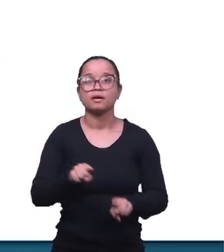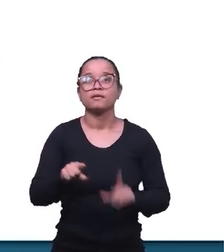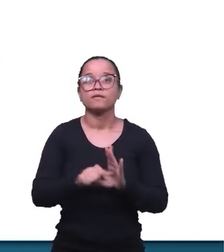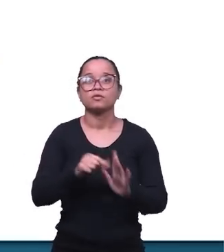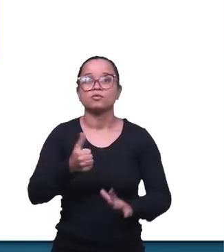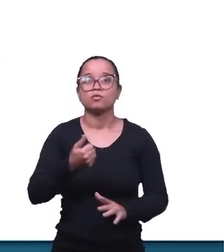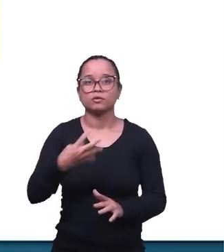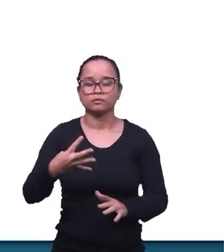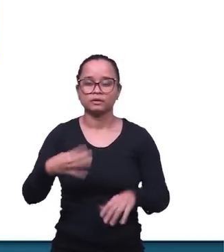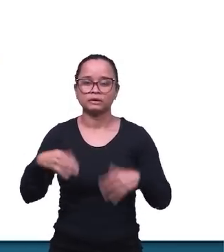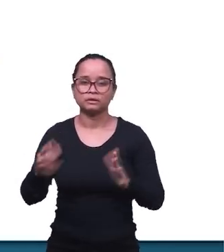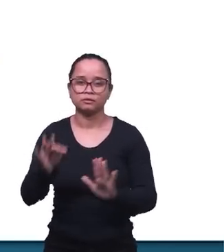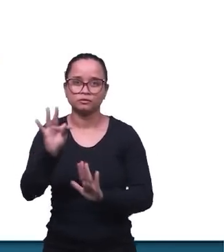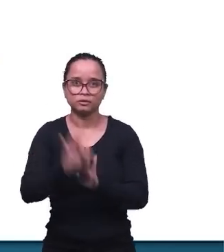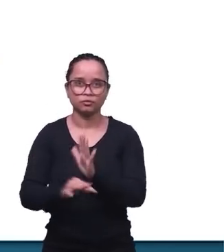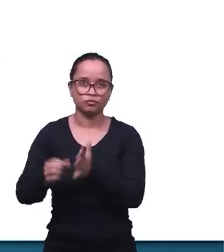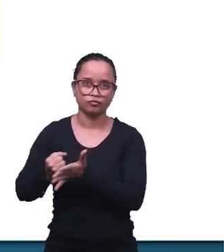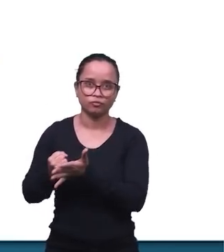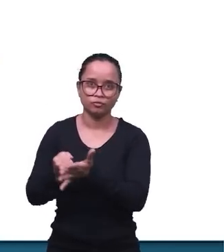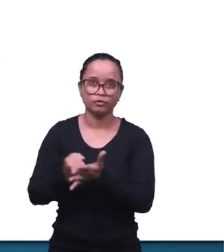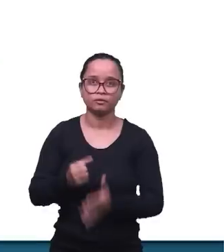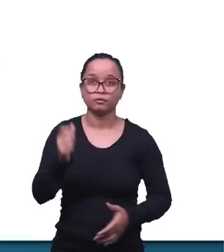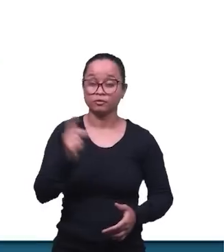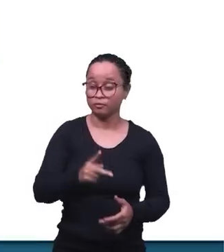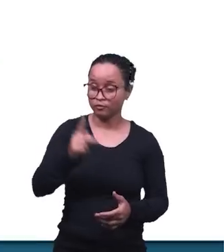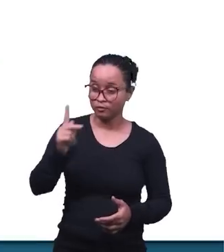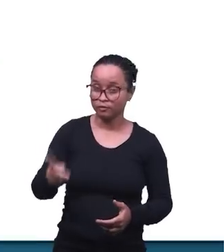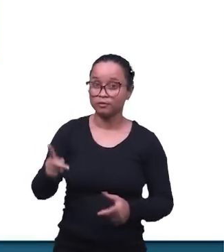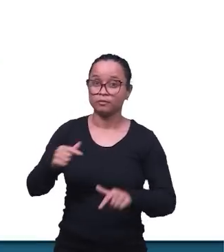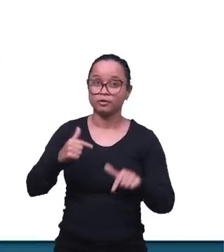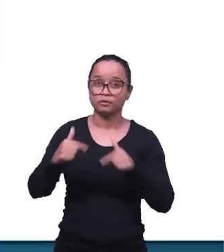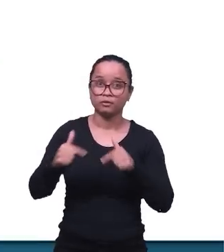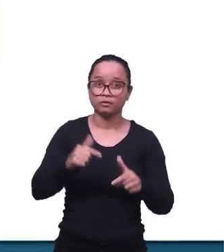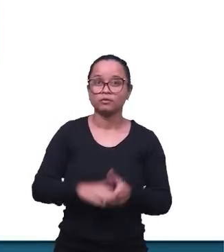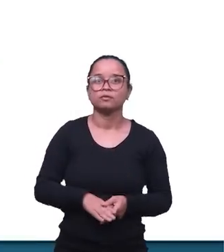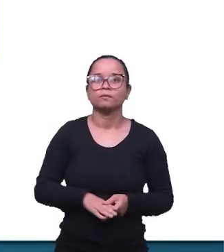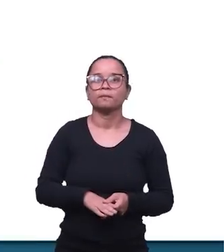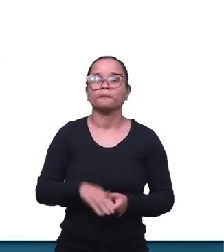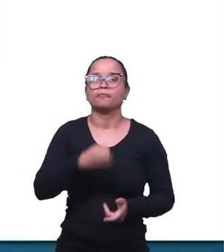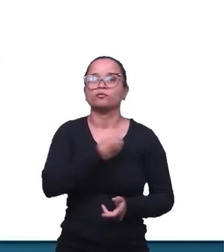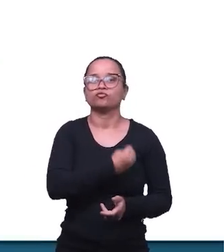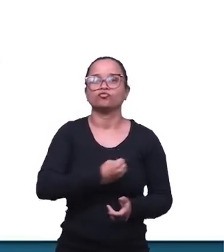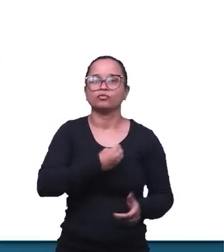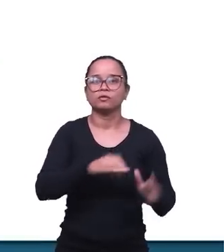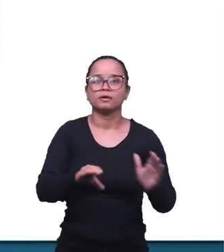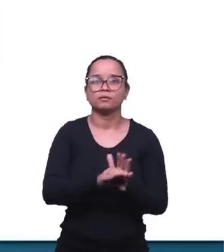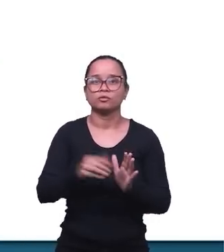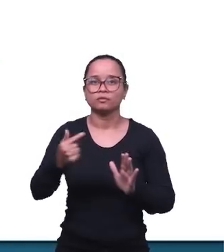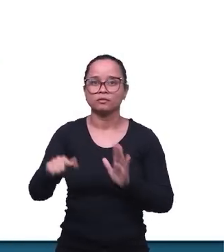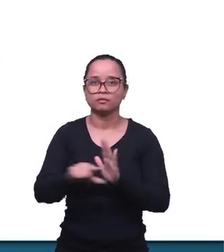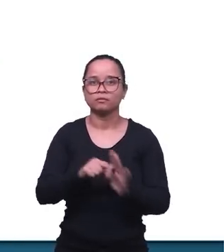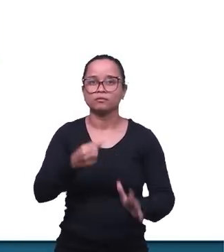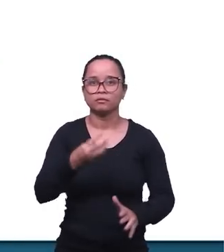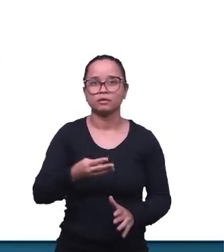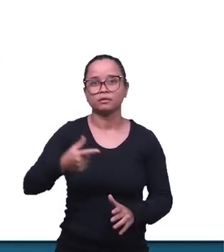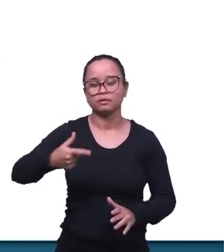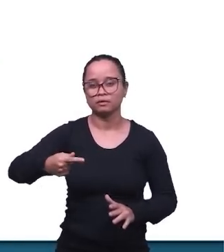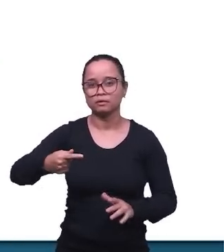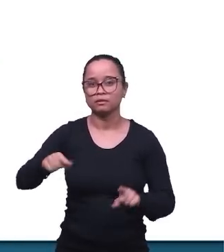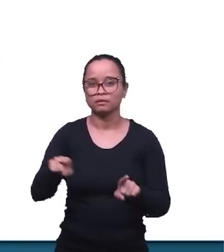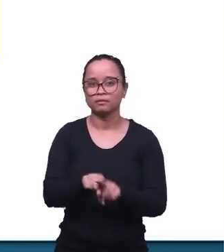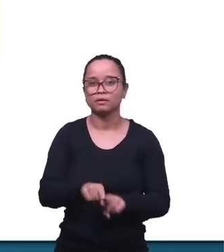14. Então, o texto de apoio aos professores para esse trabalho foi Evangelho de João, capítulo 7,